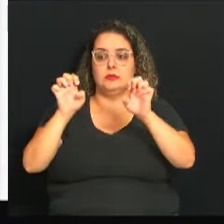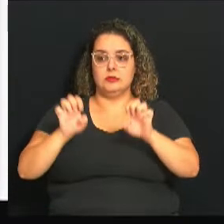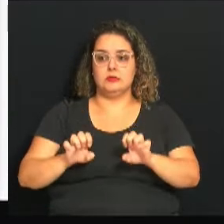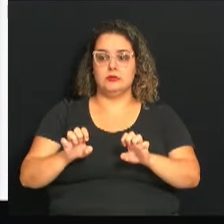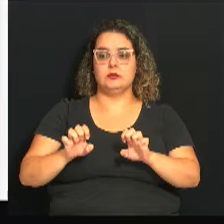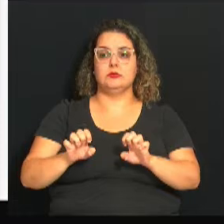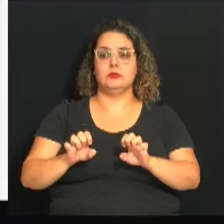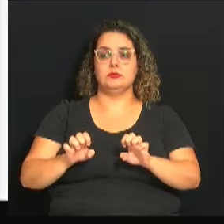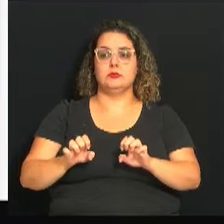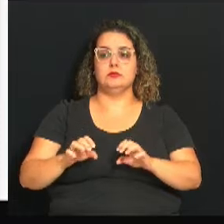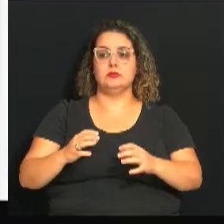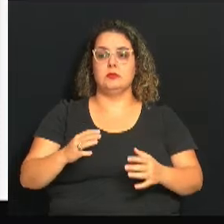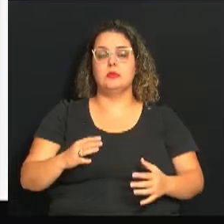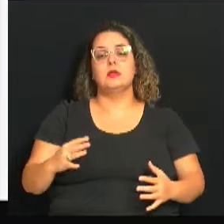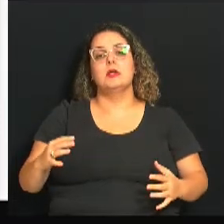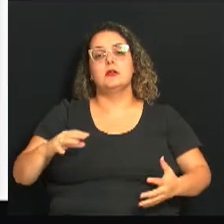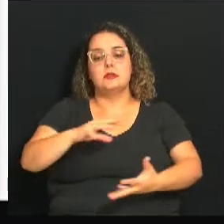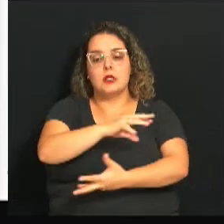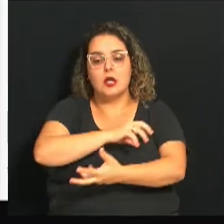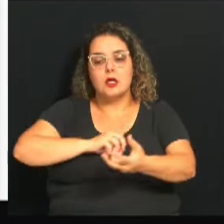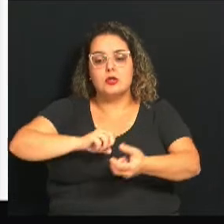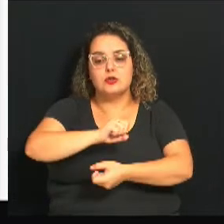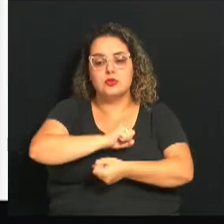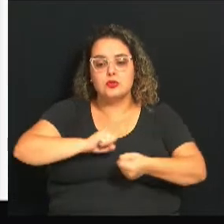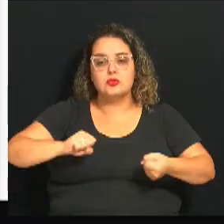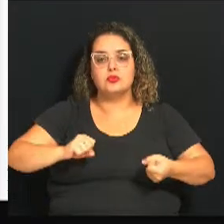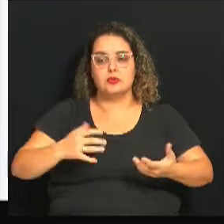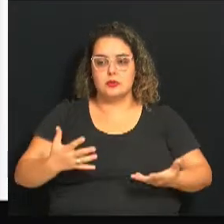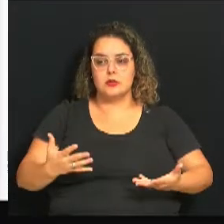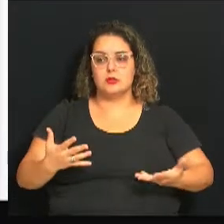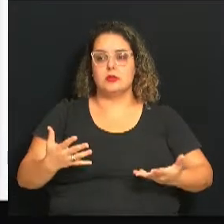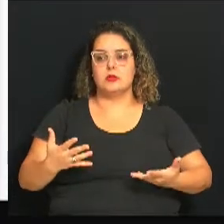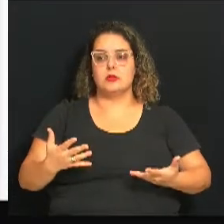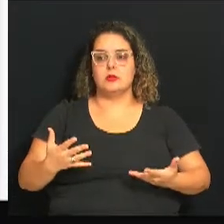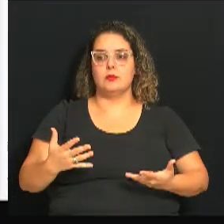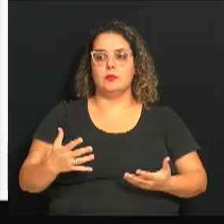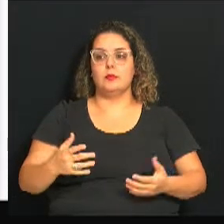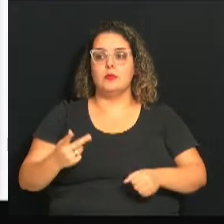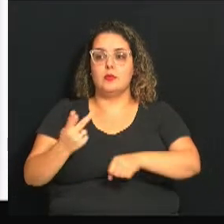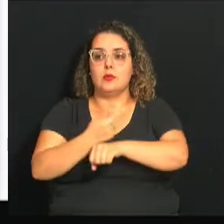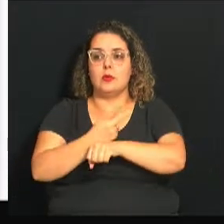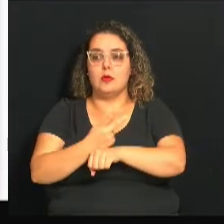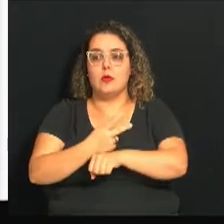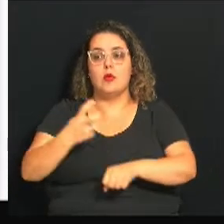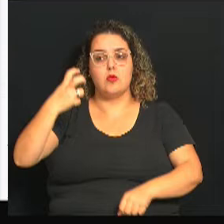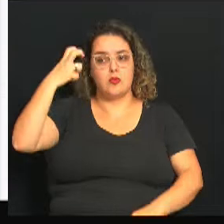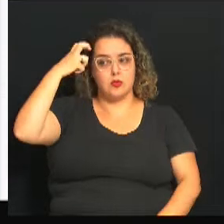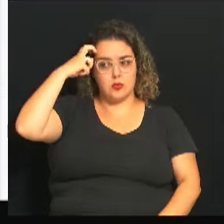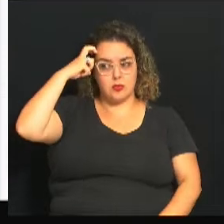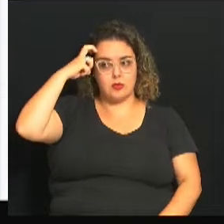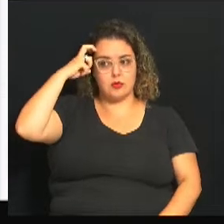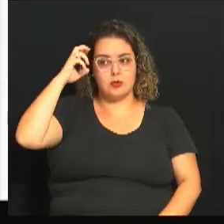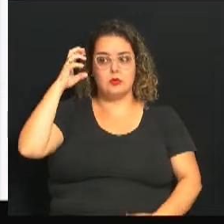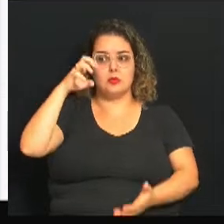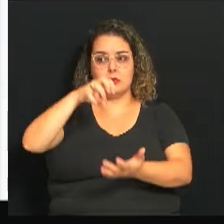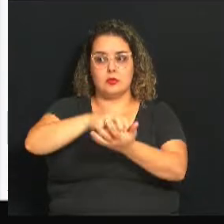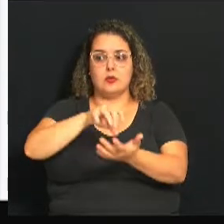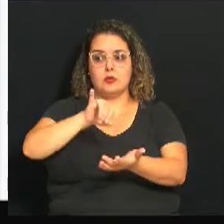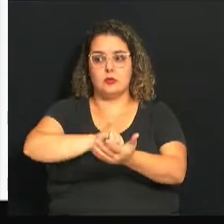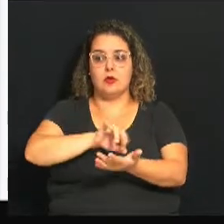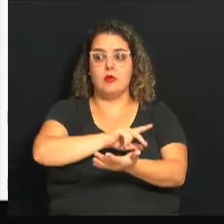nessa sustentabilidade dessas ações, sempre buscando a questão cultural, que nós temos na região central vários